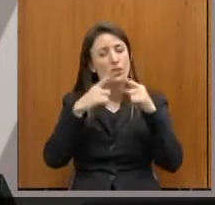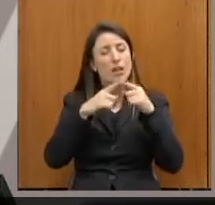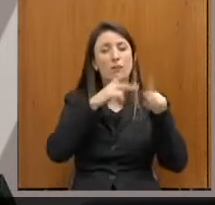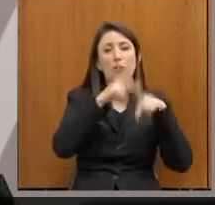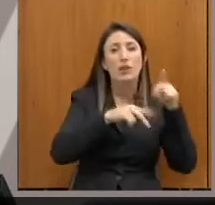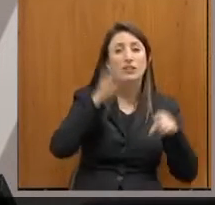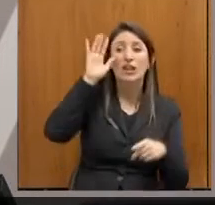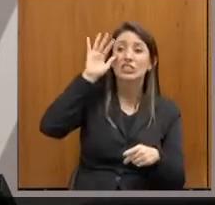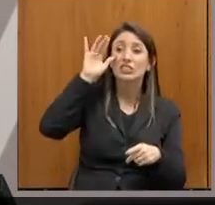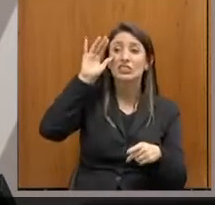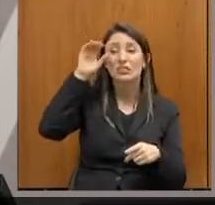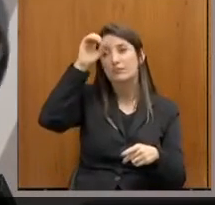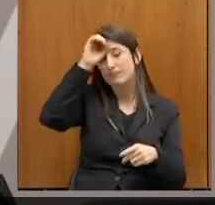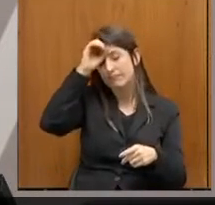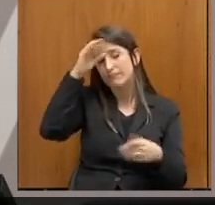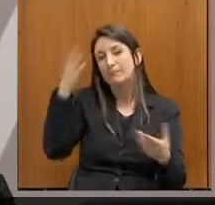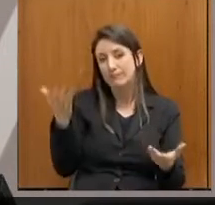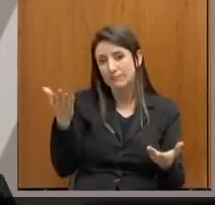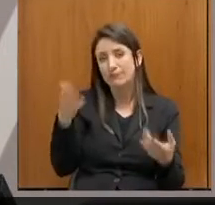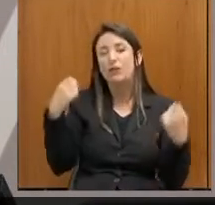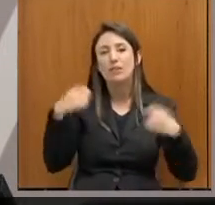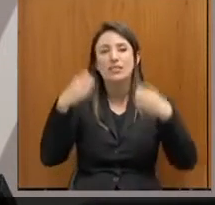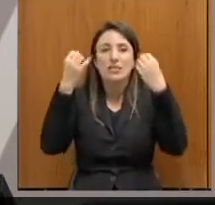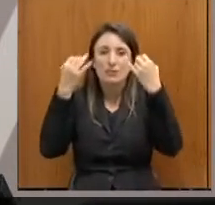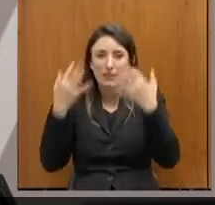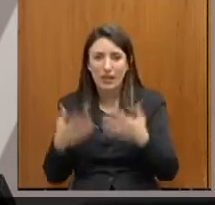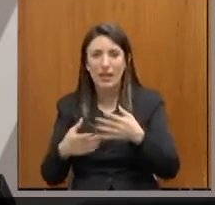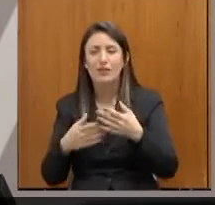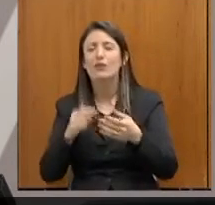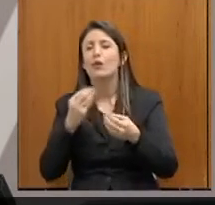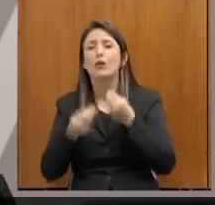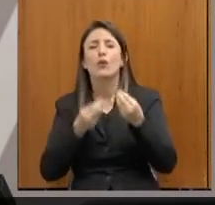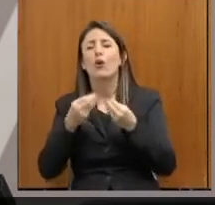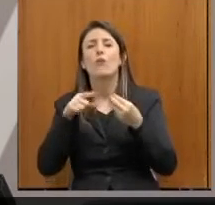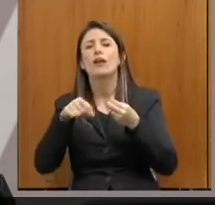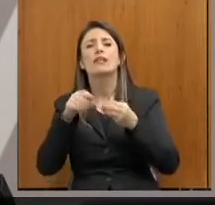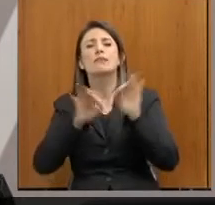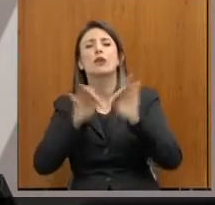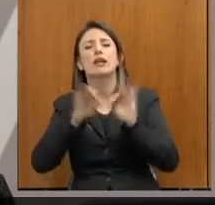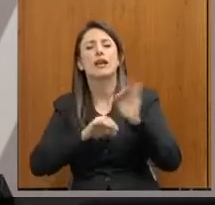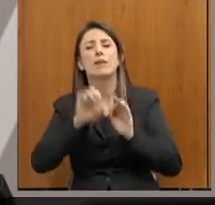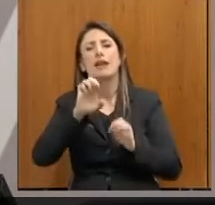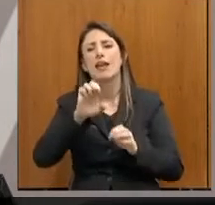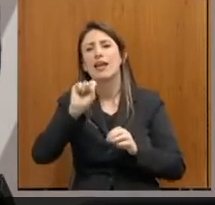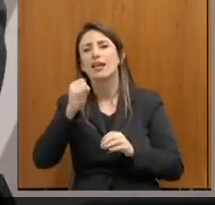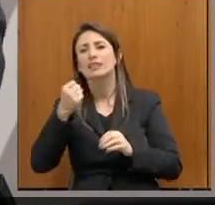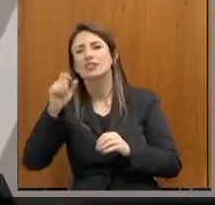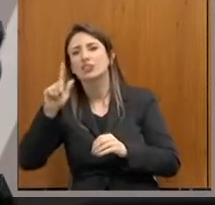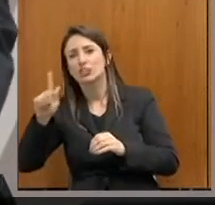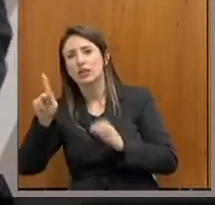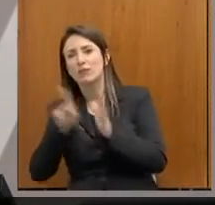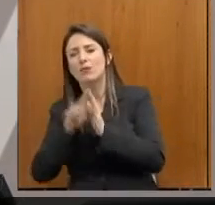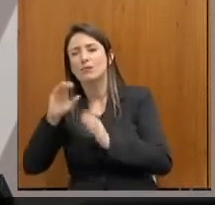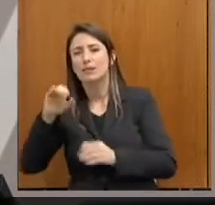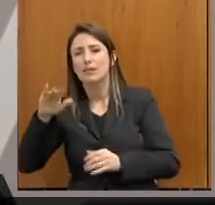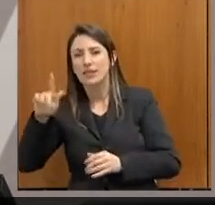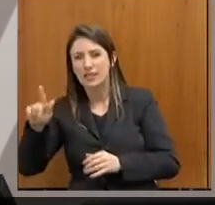o que isso significa de que maneira está o programa SG da Cemig ele também bastante agradecido